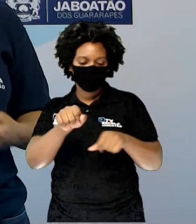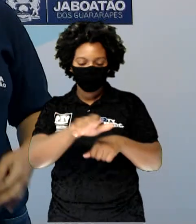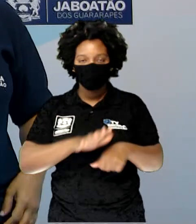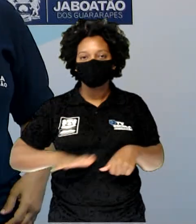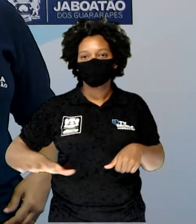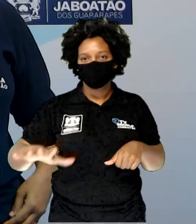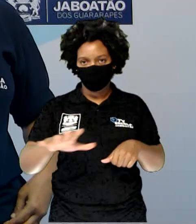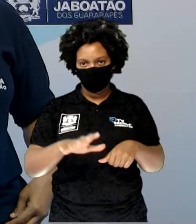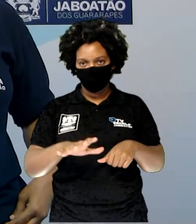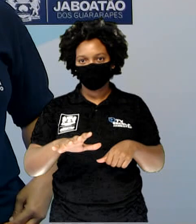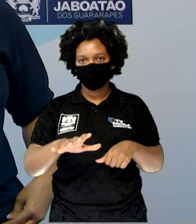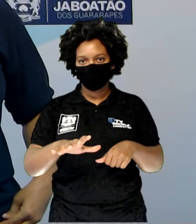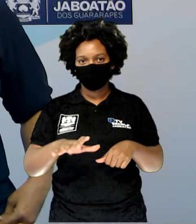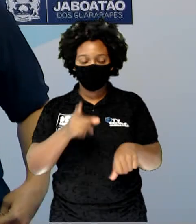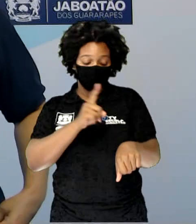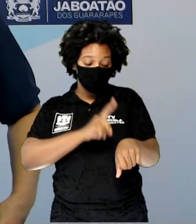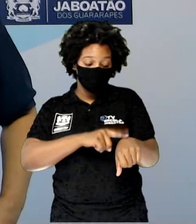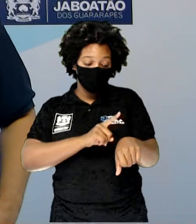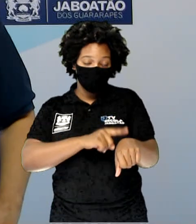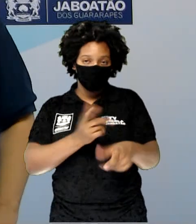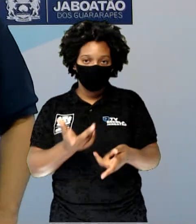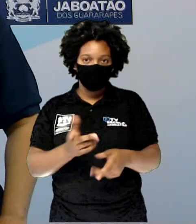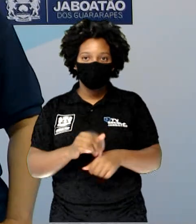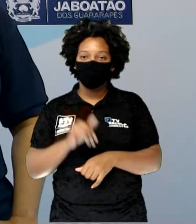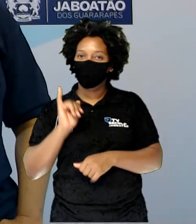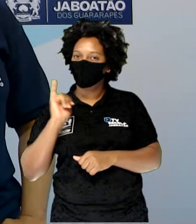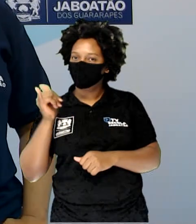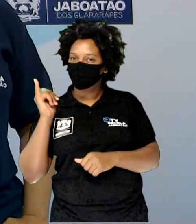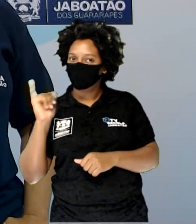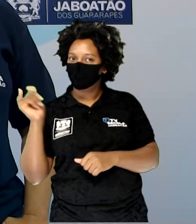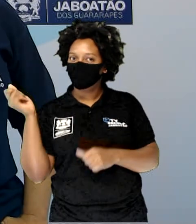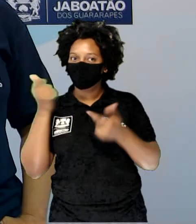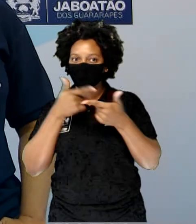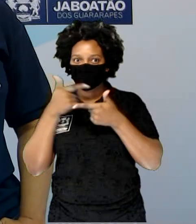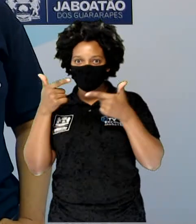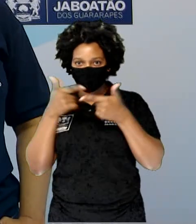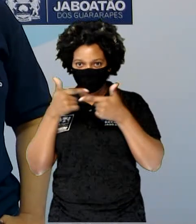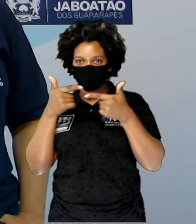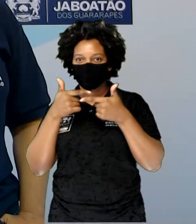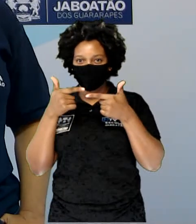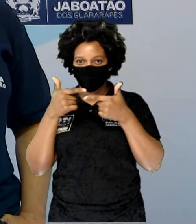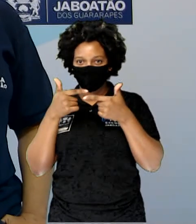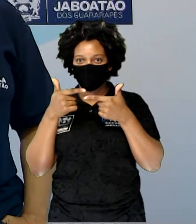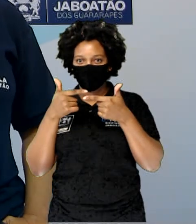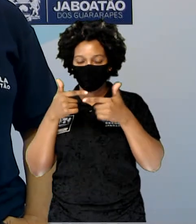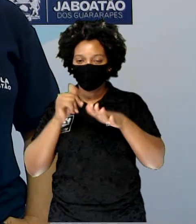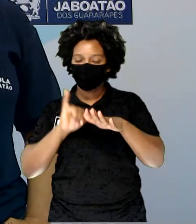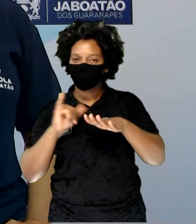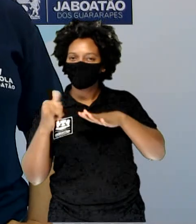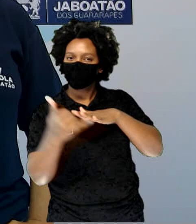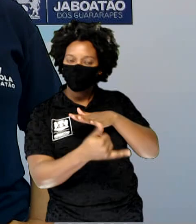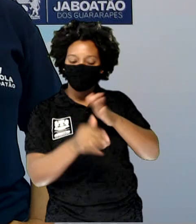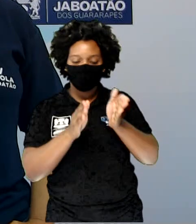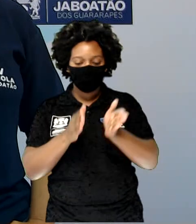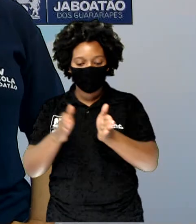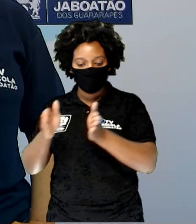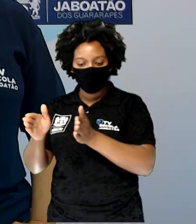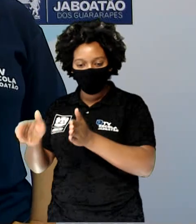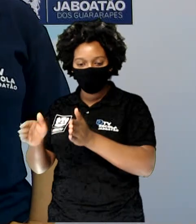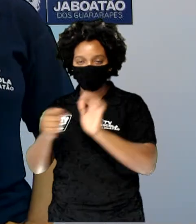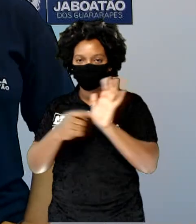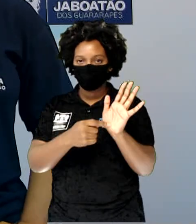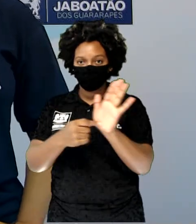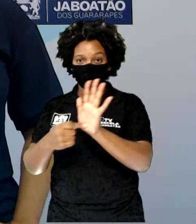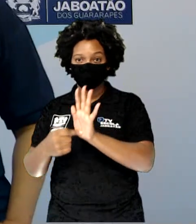cenário e tempo. É uma narrativa divertida e cômica. O enredo é dividido em